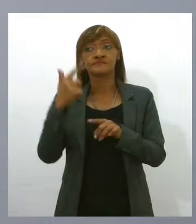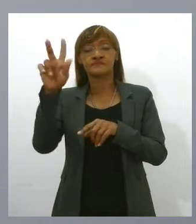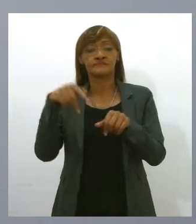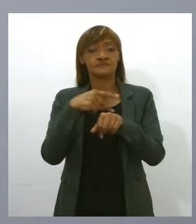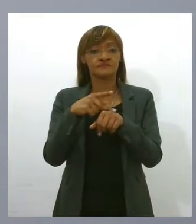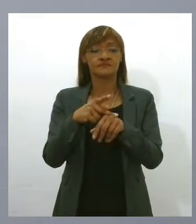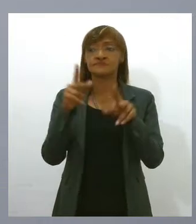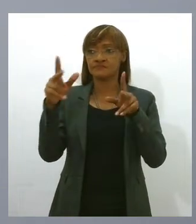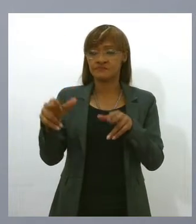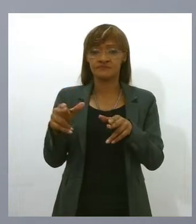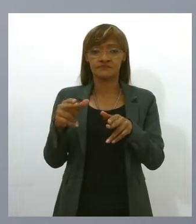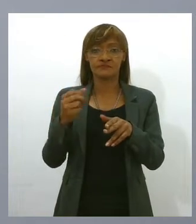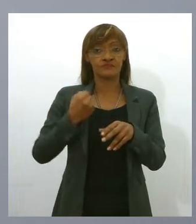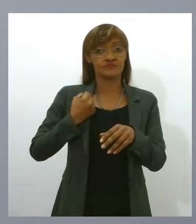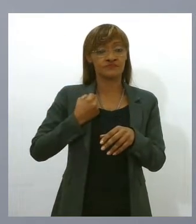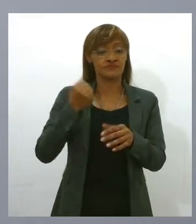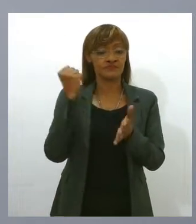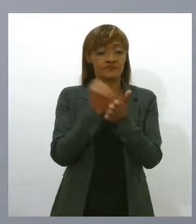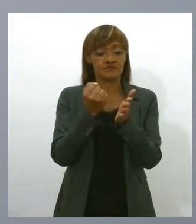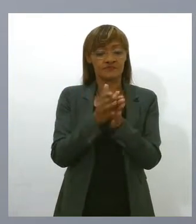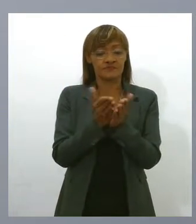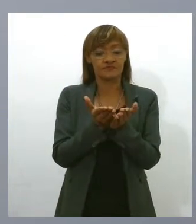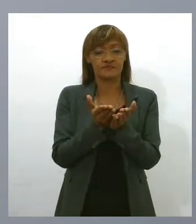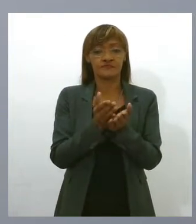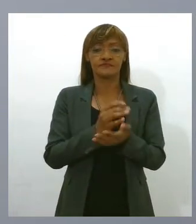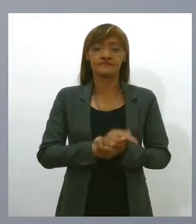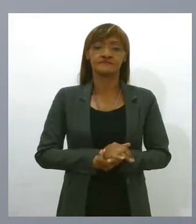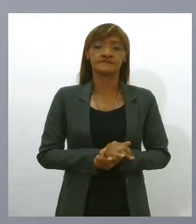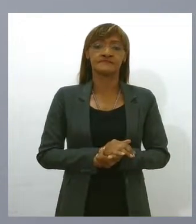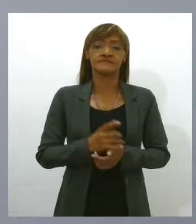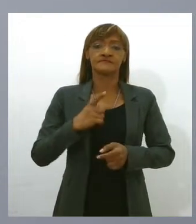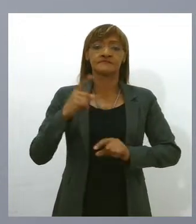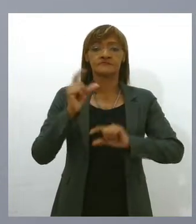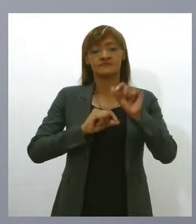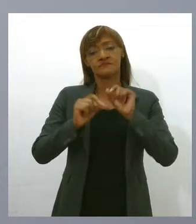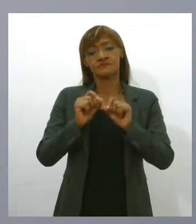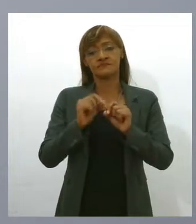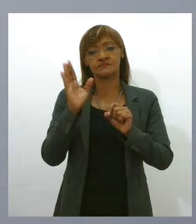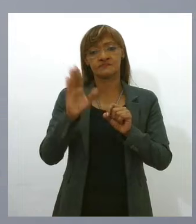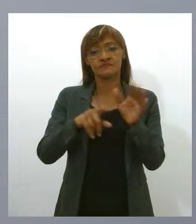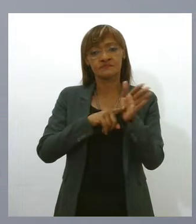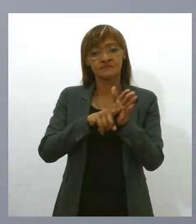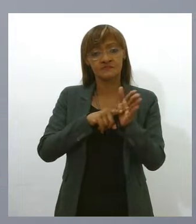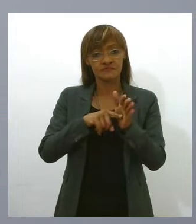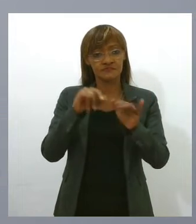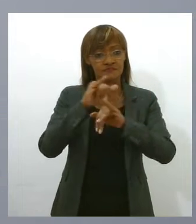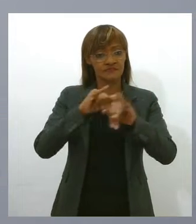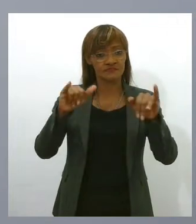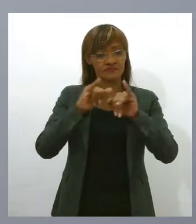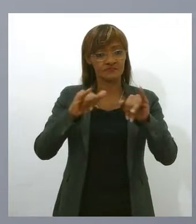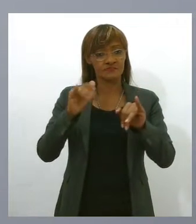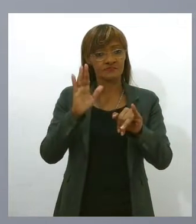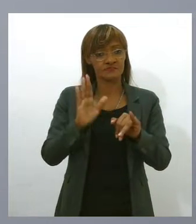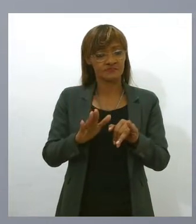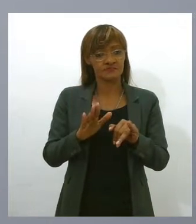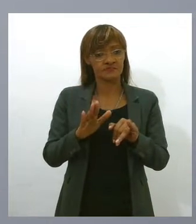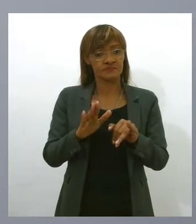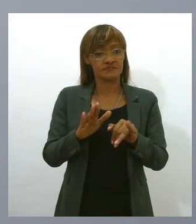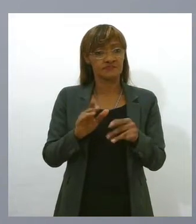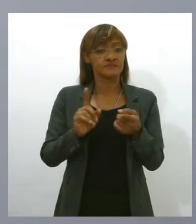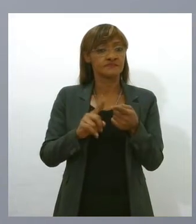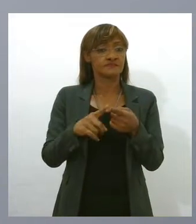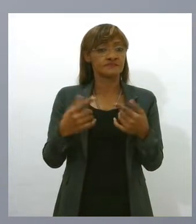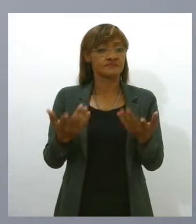e o que que ocorre também além de aquela dos dados remetente destinatário e endereço completo então é essas